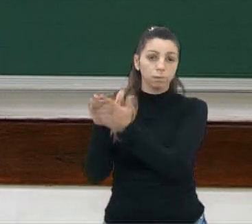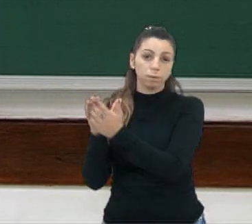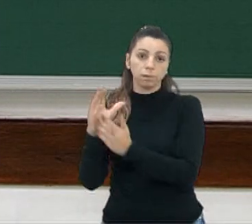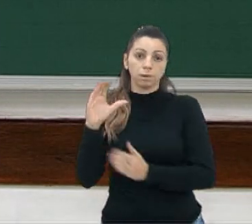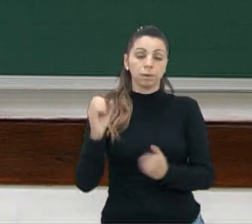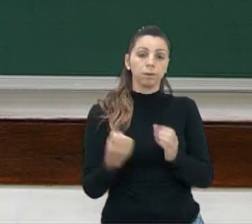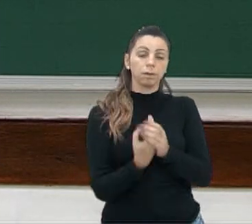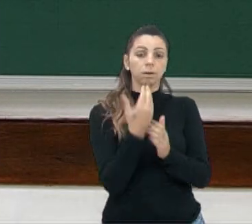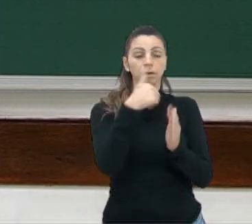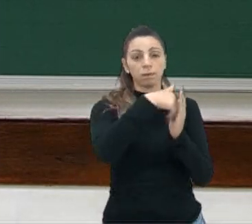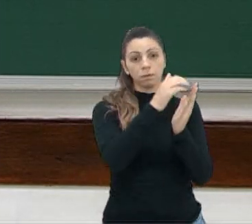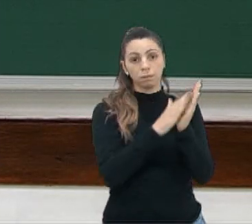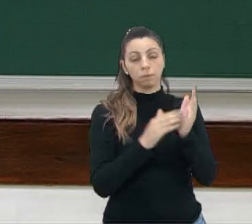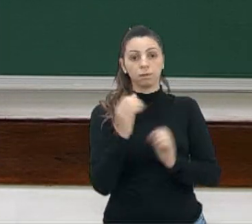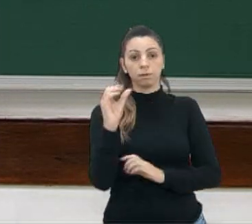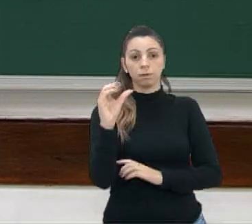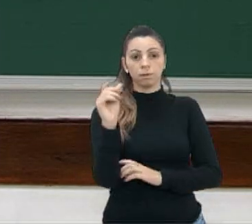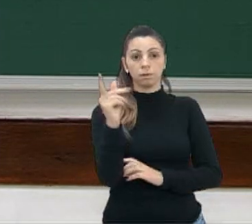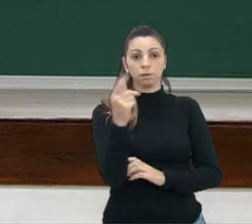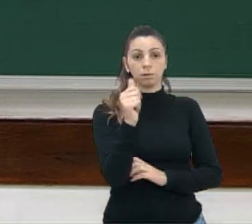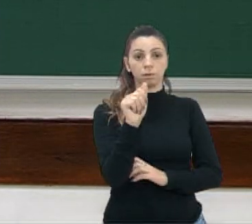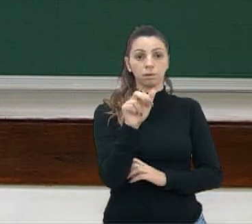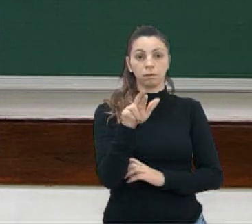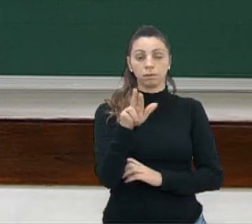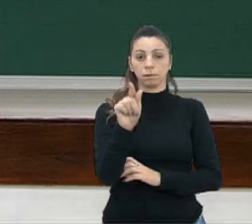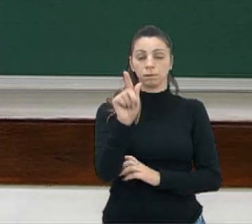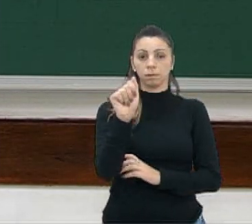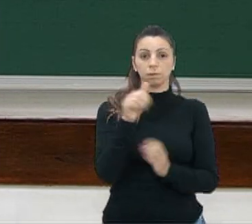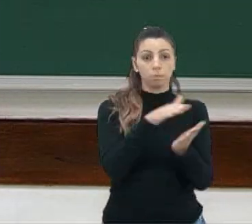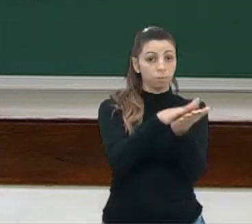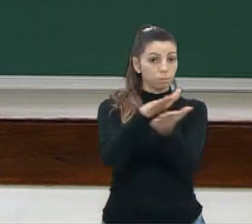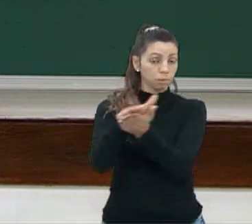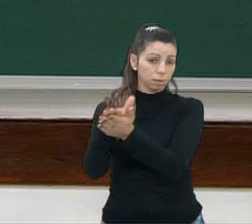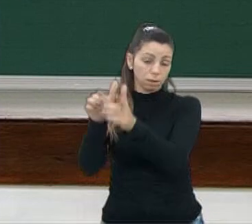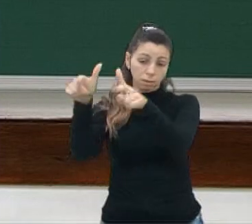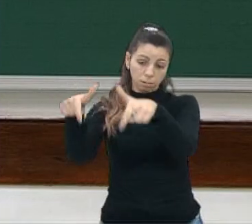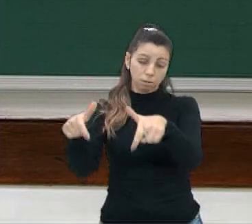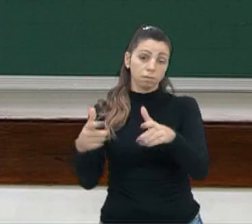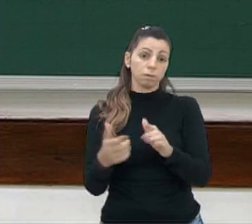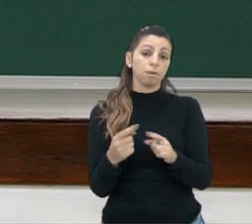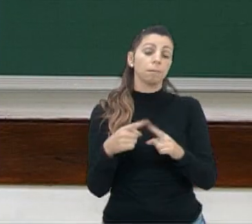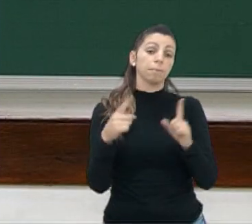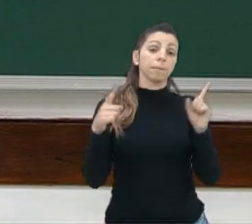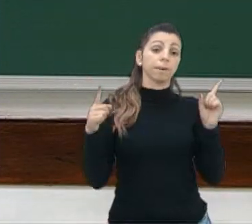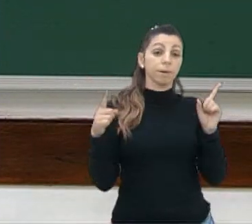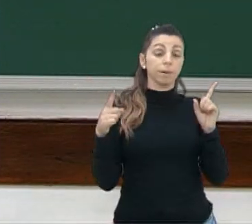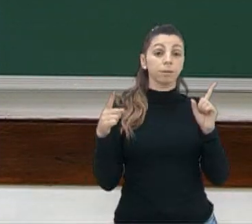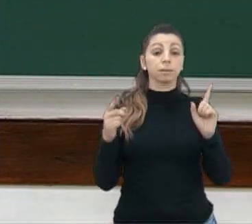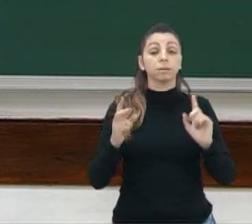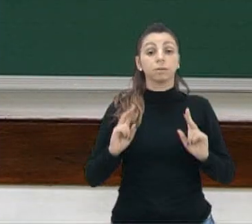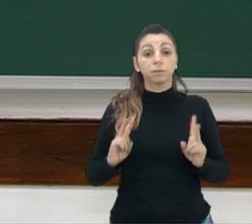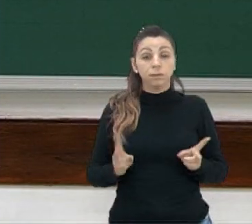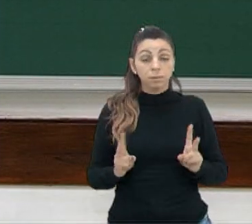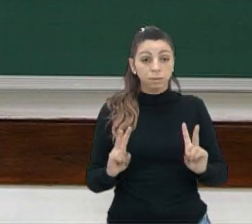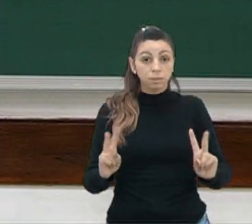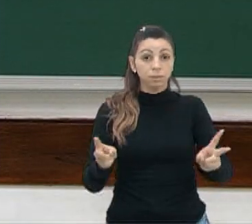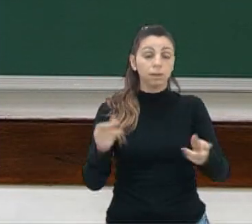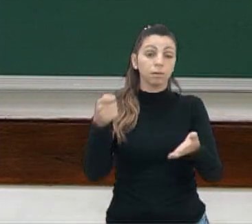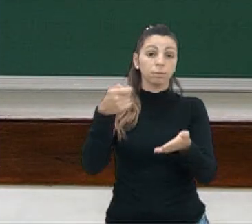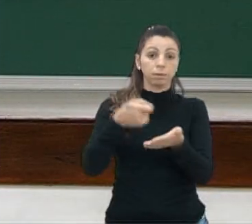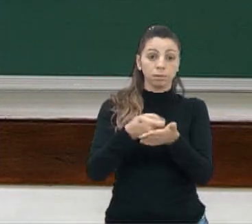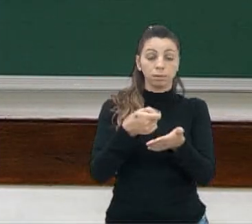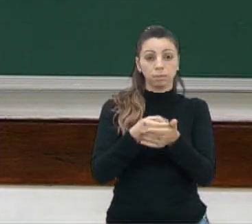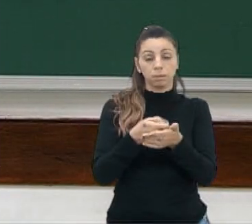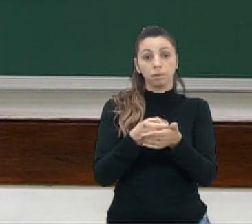site, em algum lugar, independente de qualquer órgão da imprensa, porém, sempre vai ser algo ligado